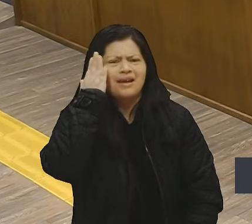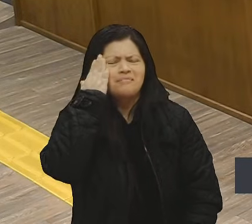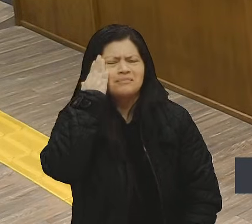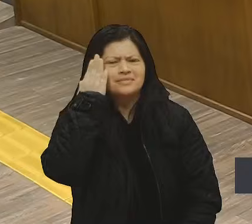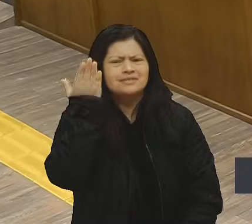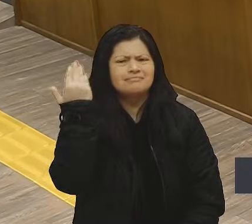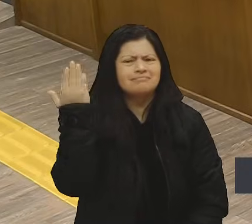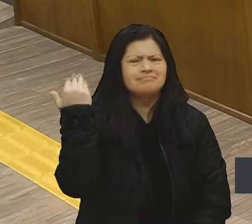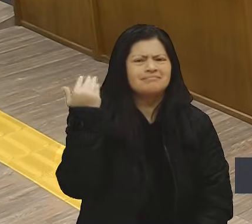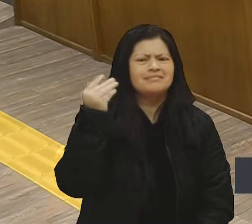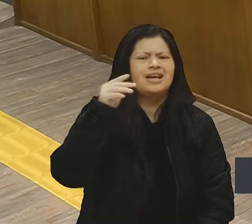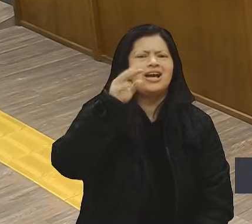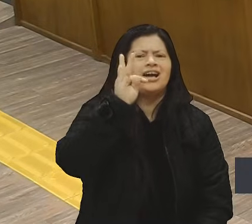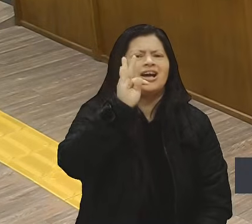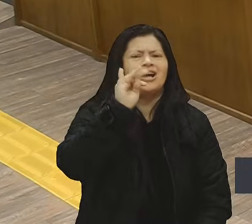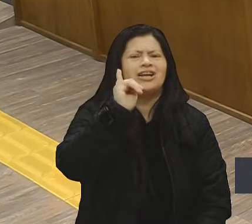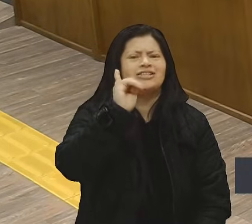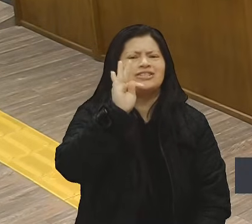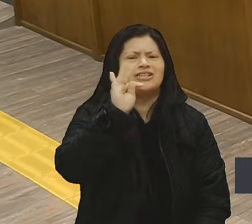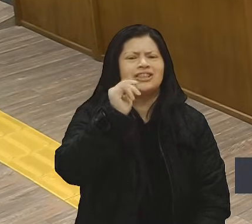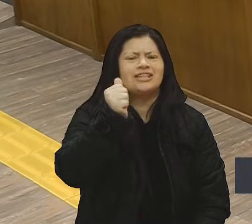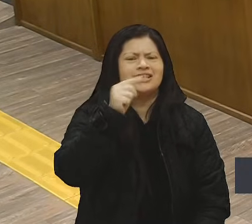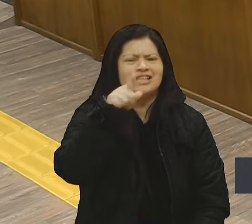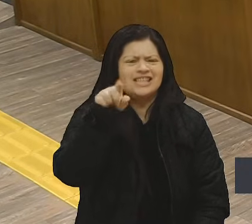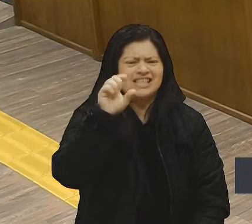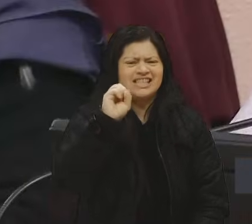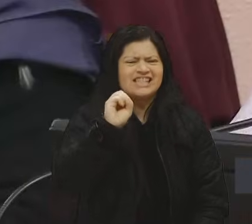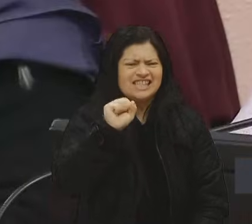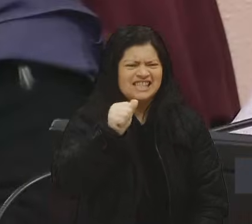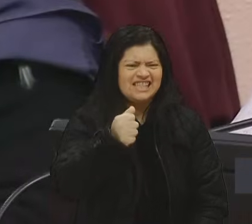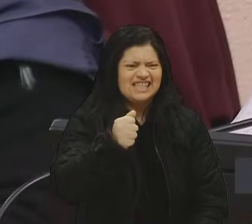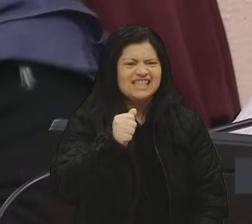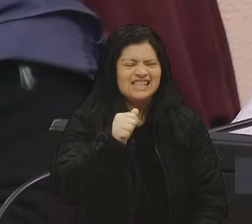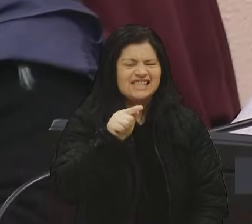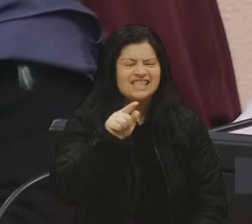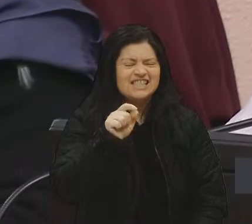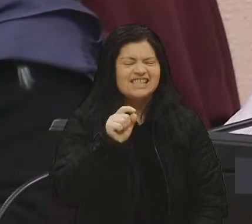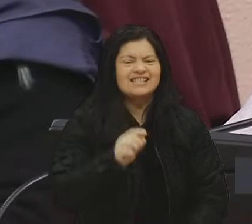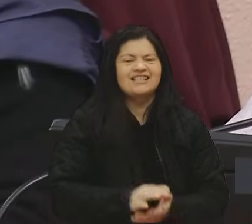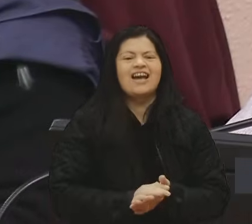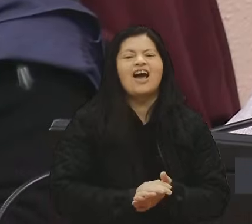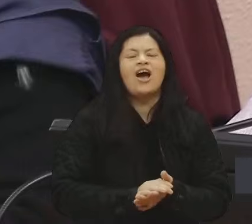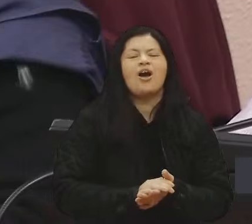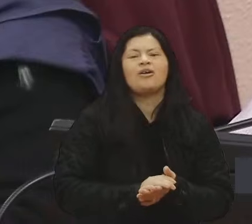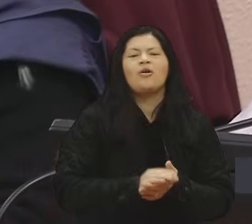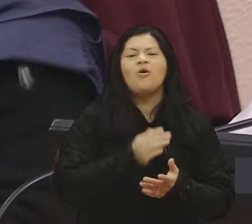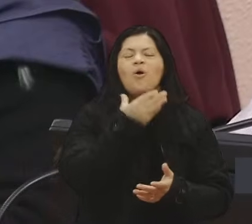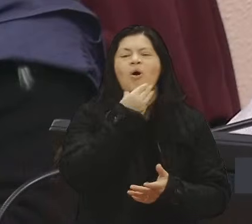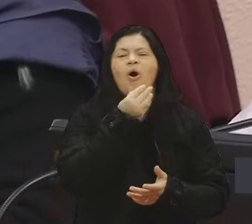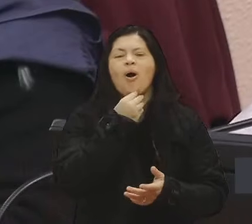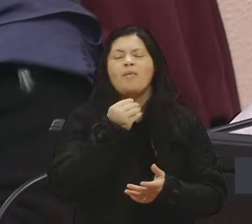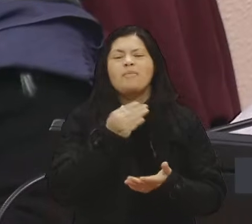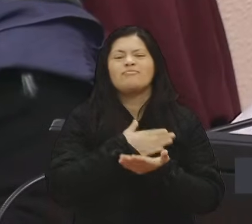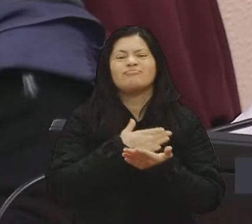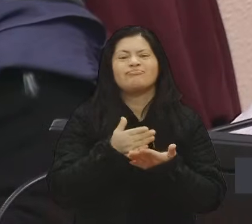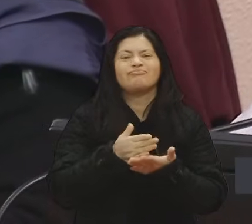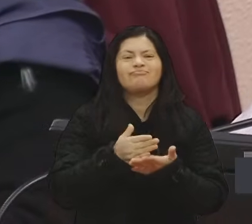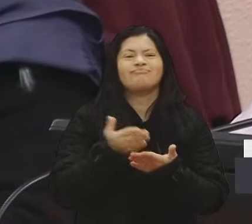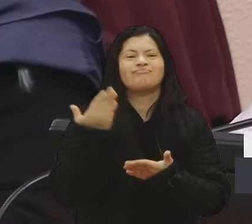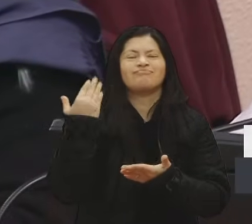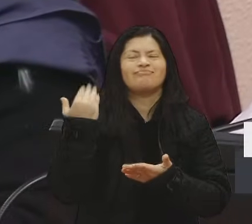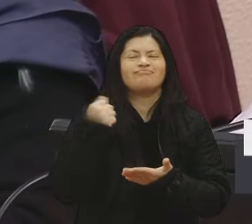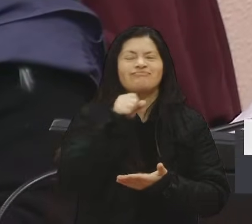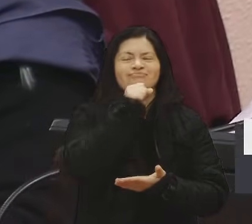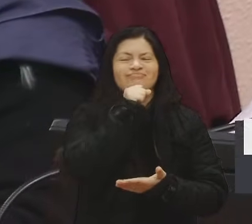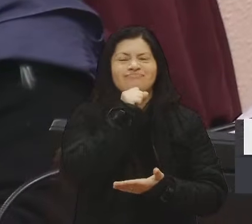né? Acho que era mais ou menos assim. David Carnizella, meu contemporâneo do movimento estudantil